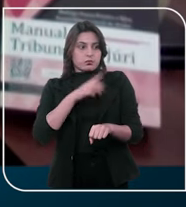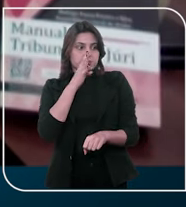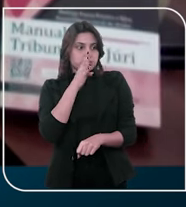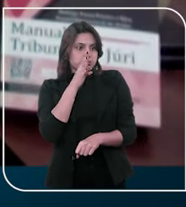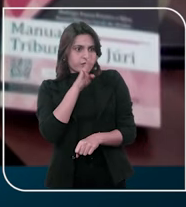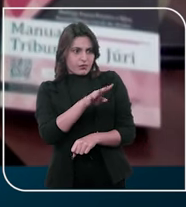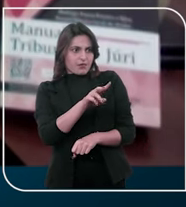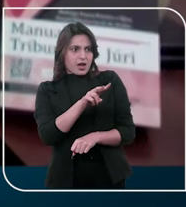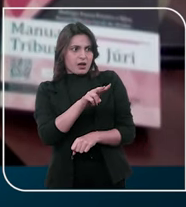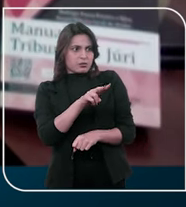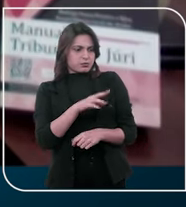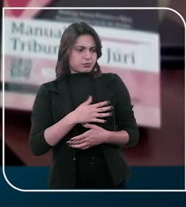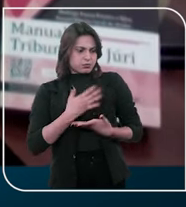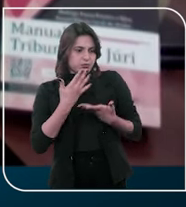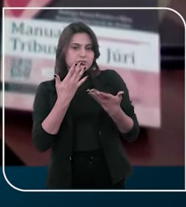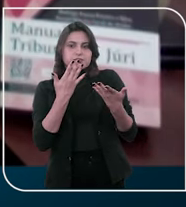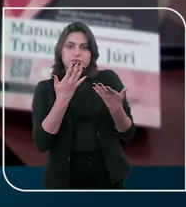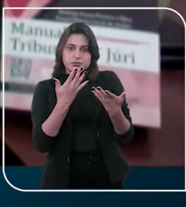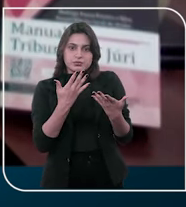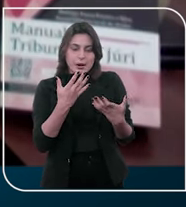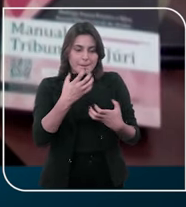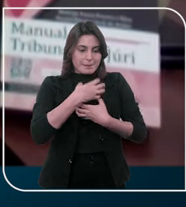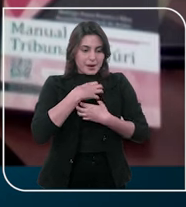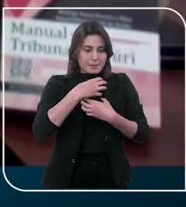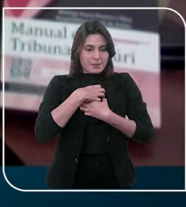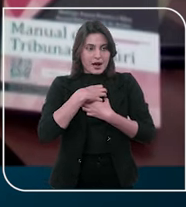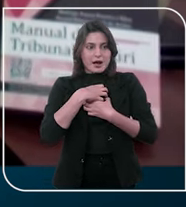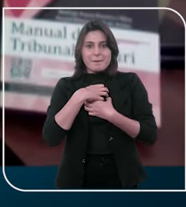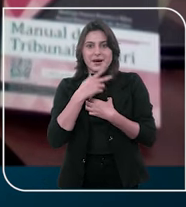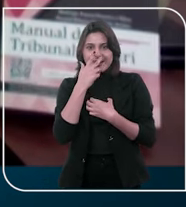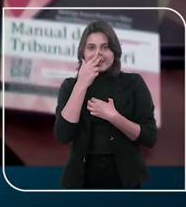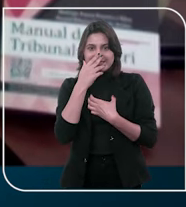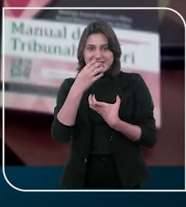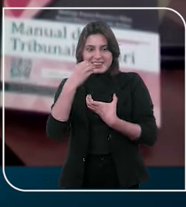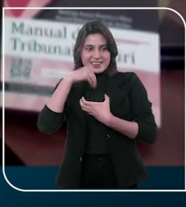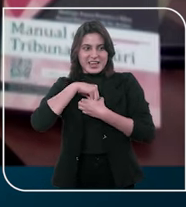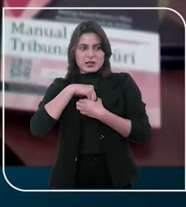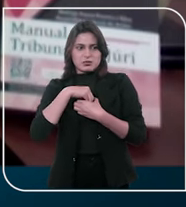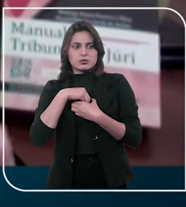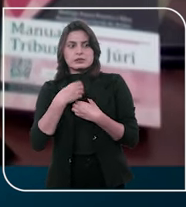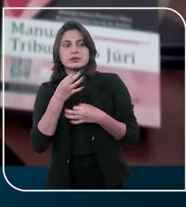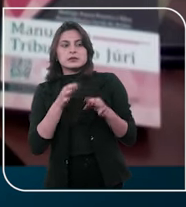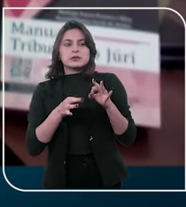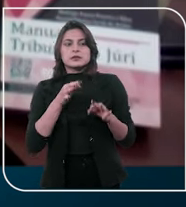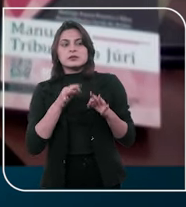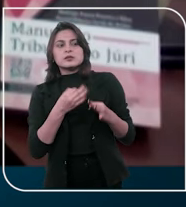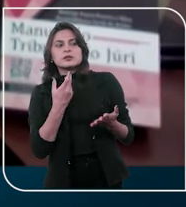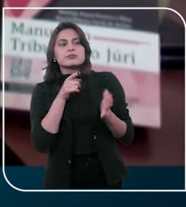às vestes que o acusado está trajando, obviamente que